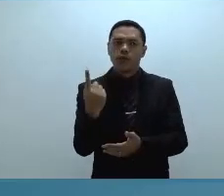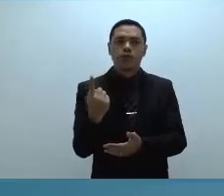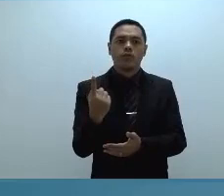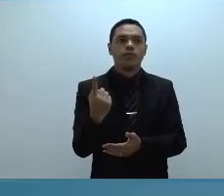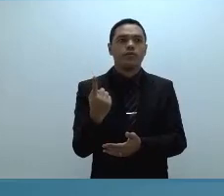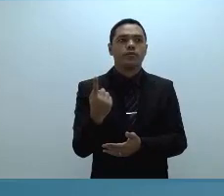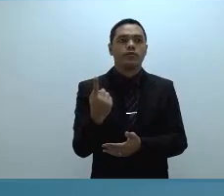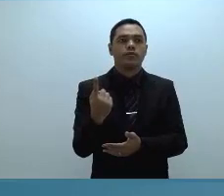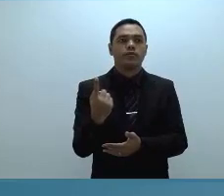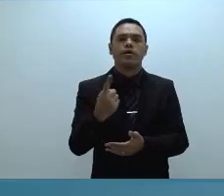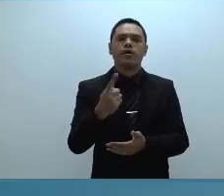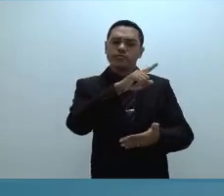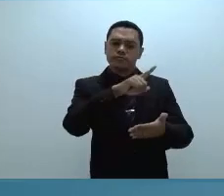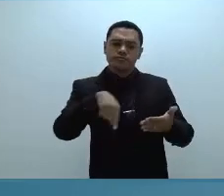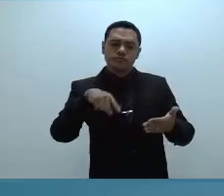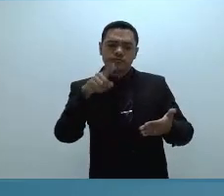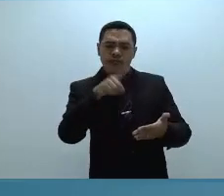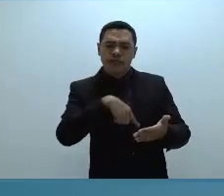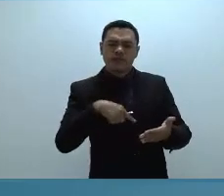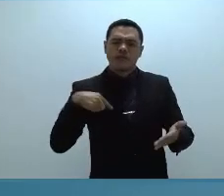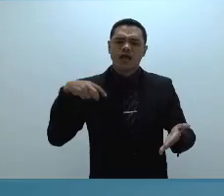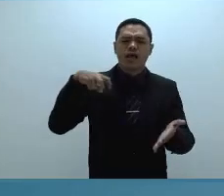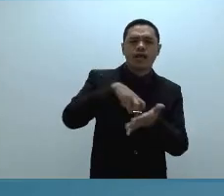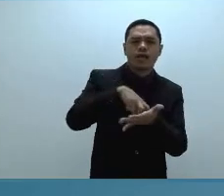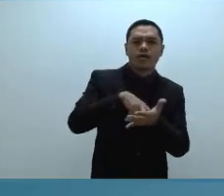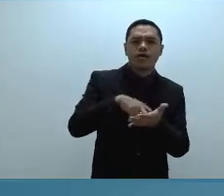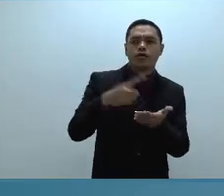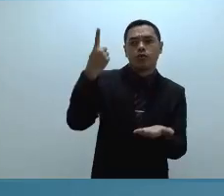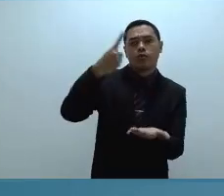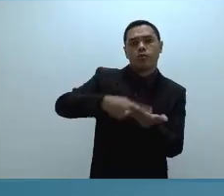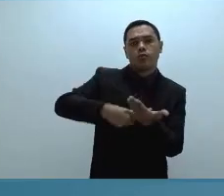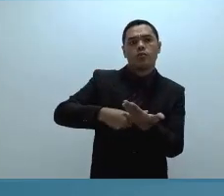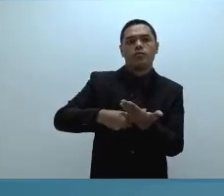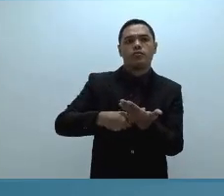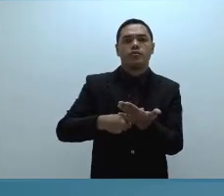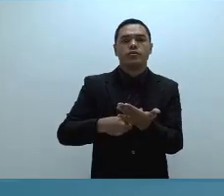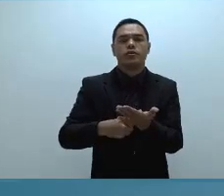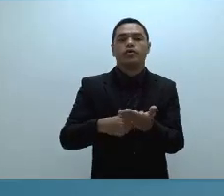que indeferiu o pedido de execução do acordo número